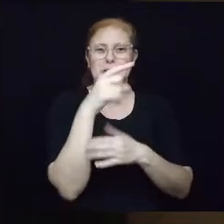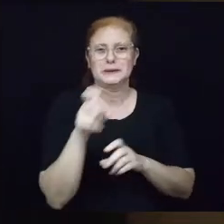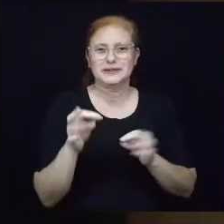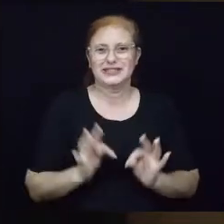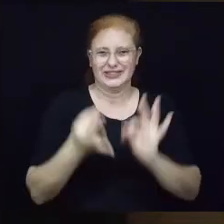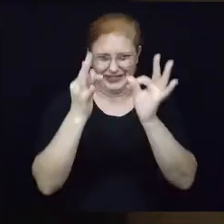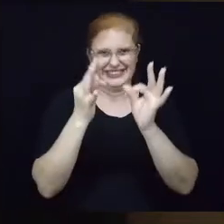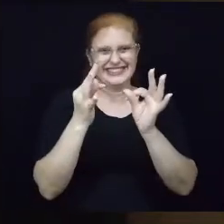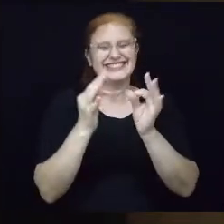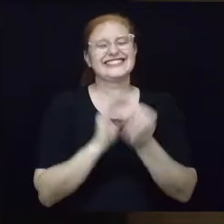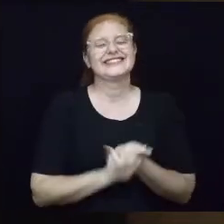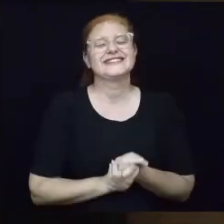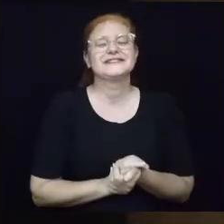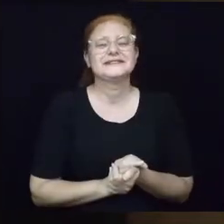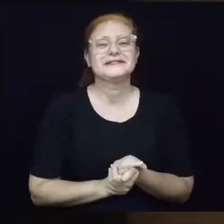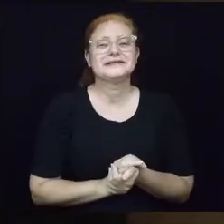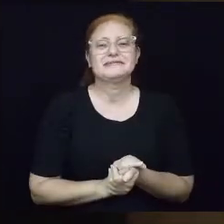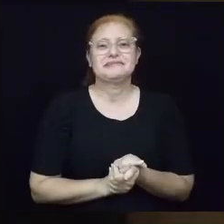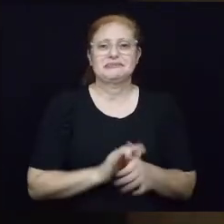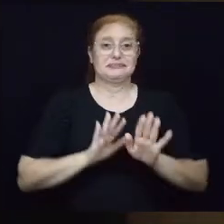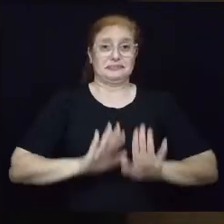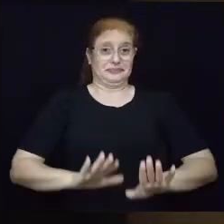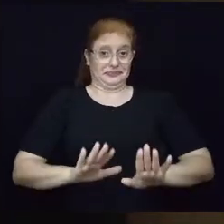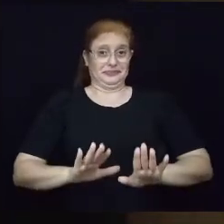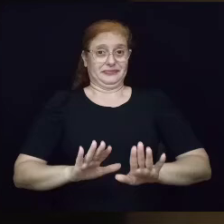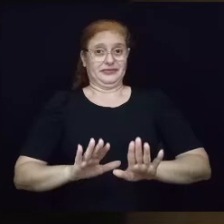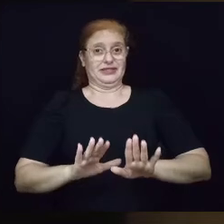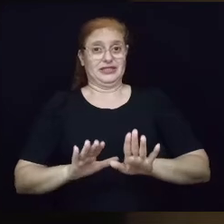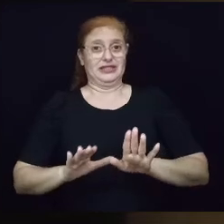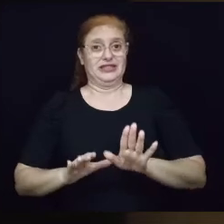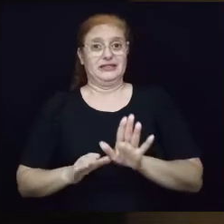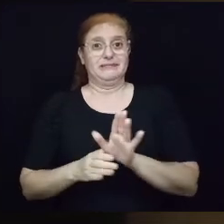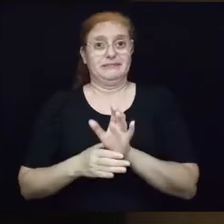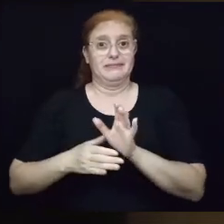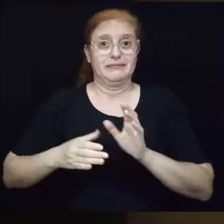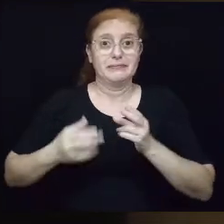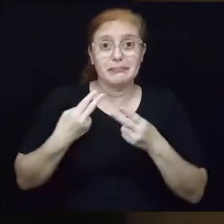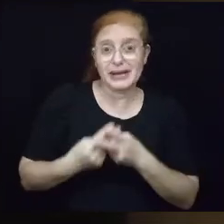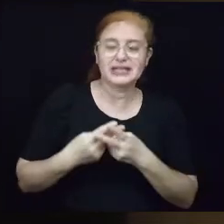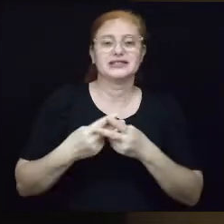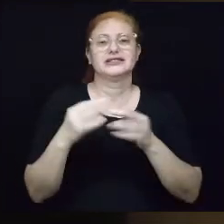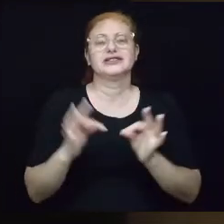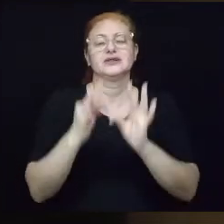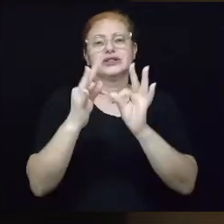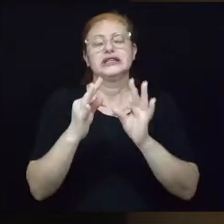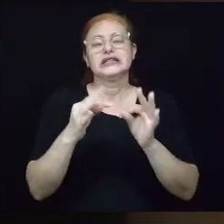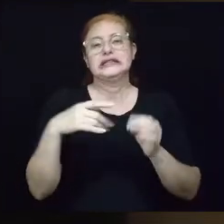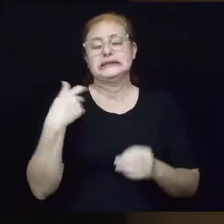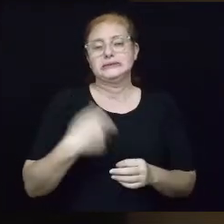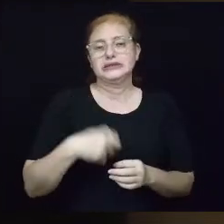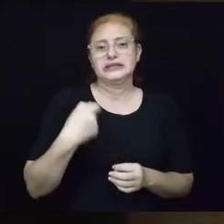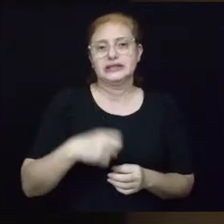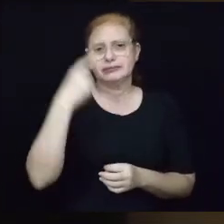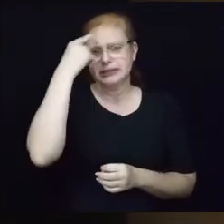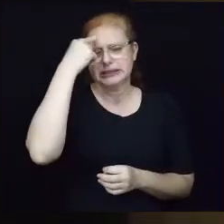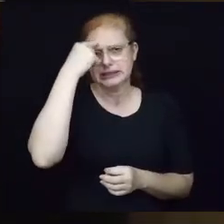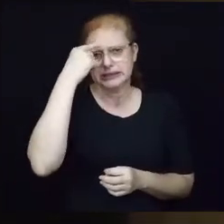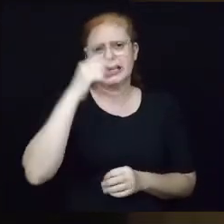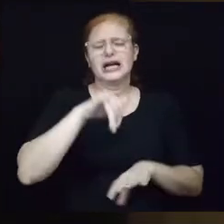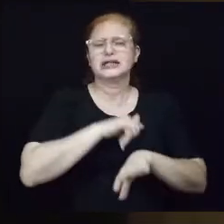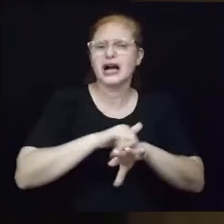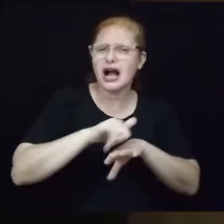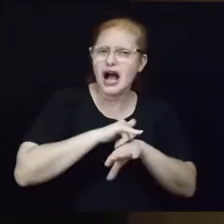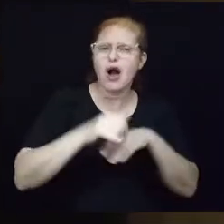para não me amarrar, ficar não amarrado no poste como Ulisses lá, então eu tive que pensar em